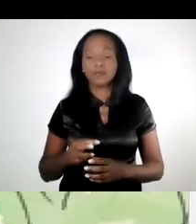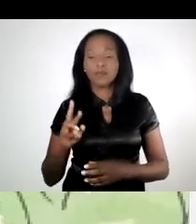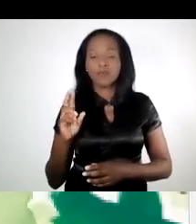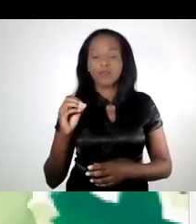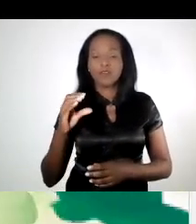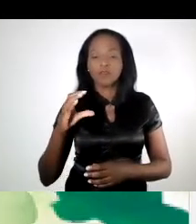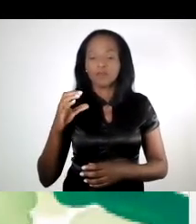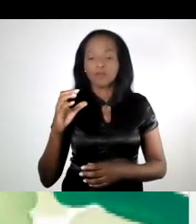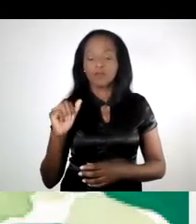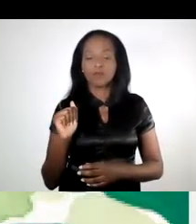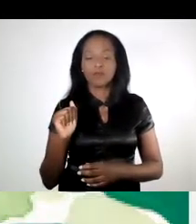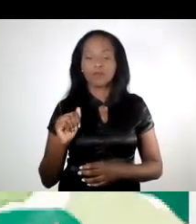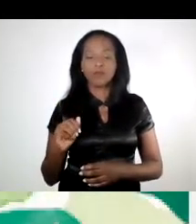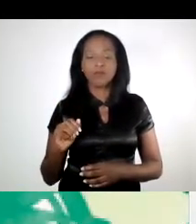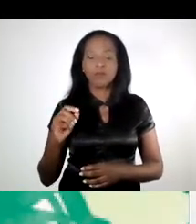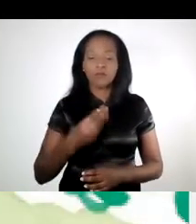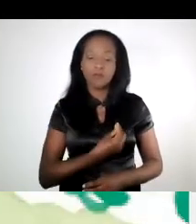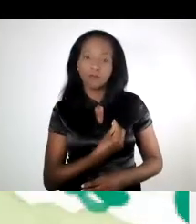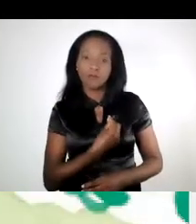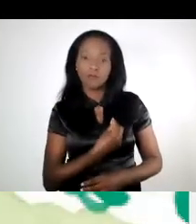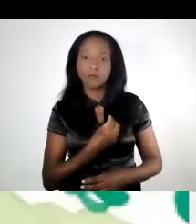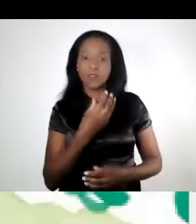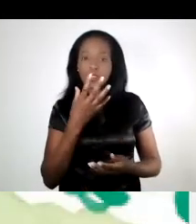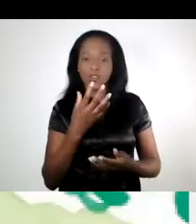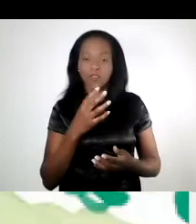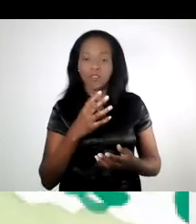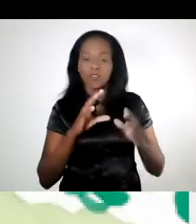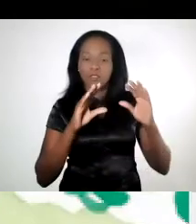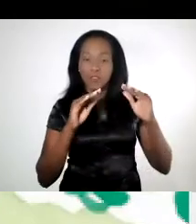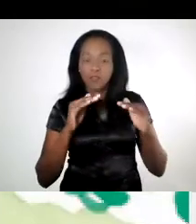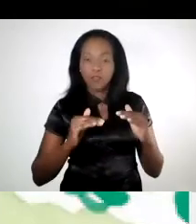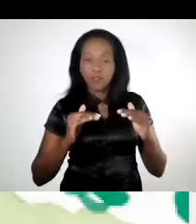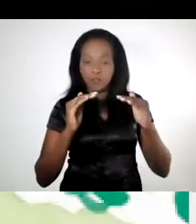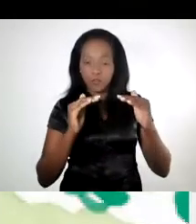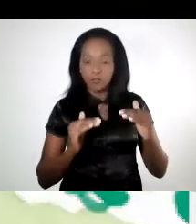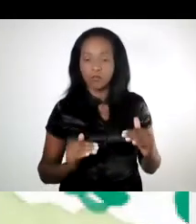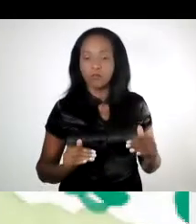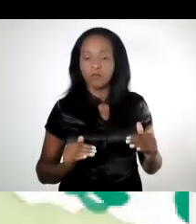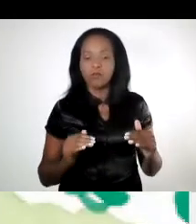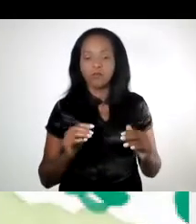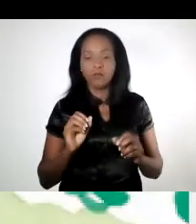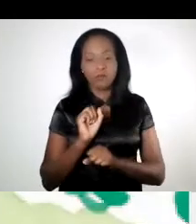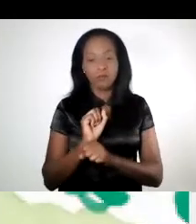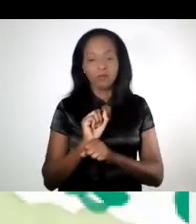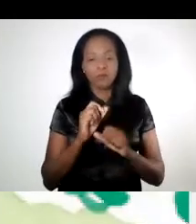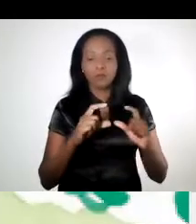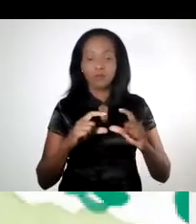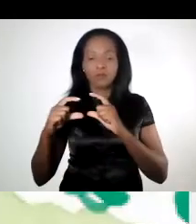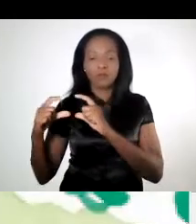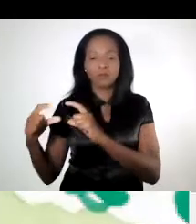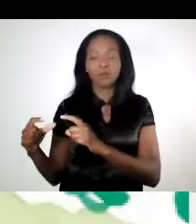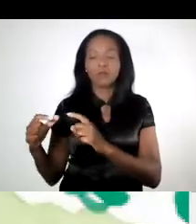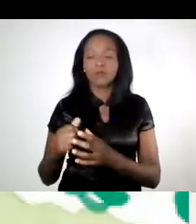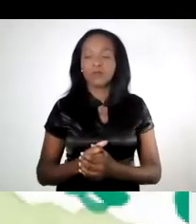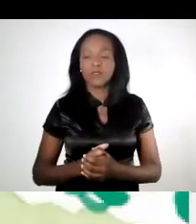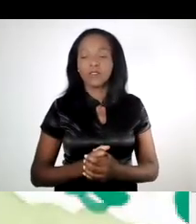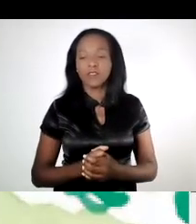Eu vou baixando aqui, gente. Deixa eu colocar só esse quadradinho para o outro lado, porque aí eu consigo mexer melhor.